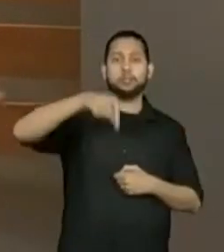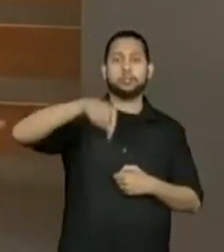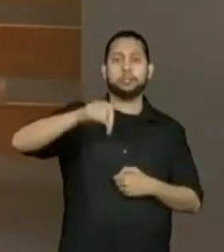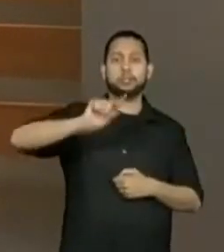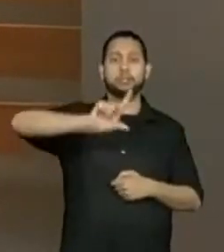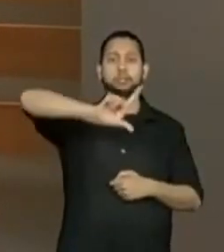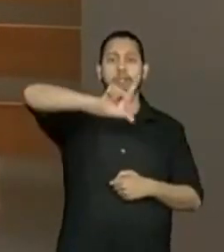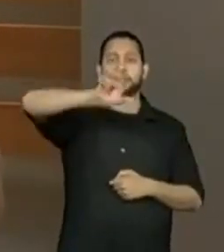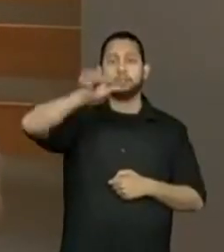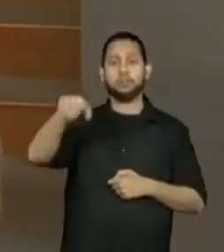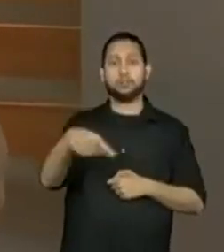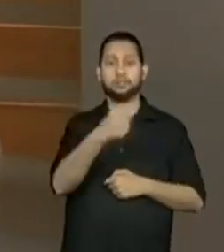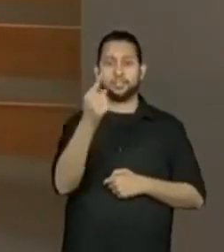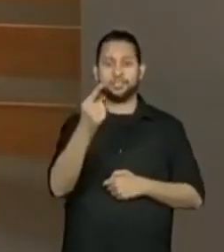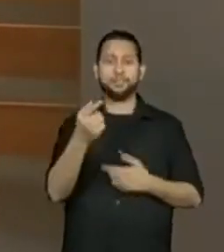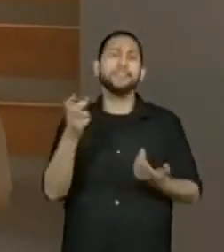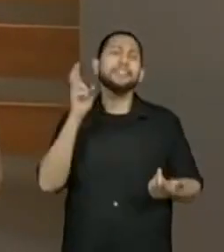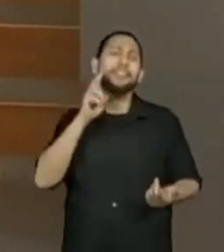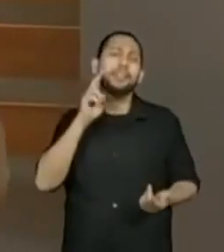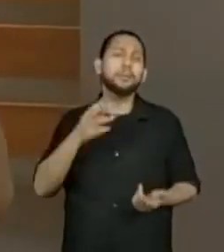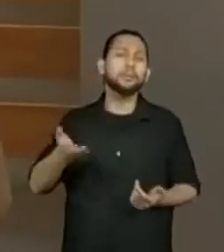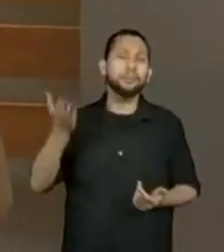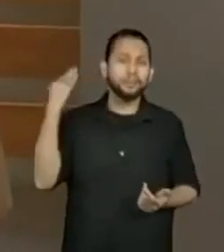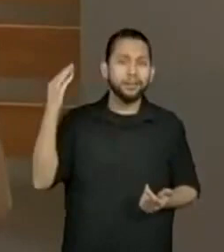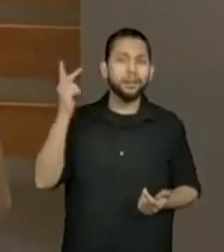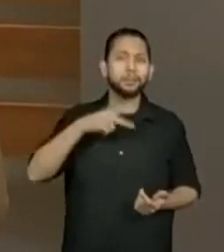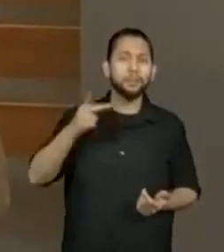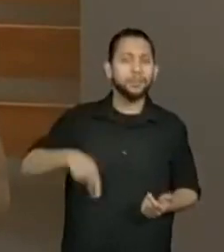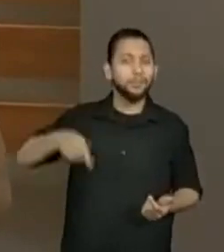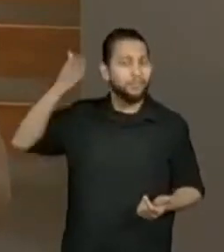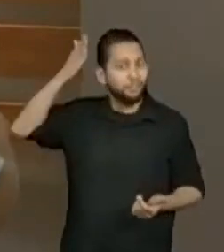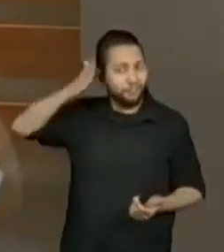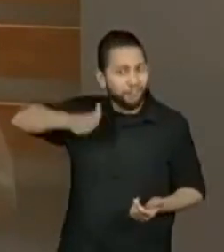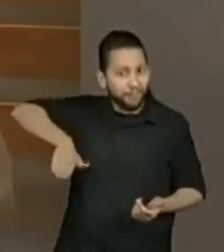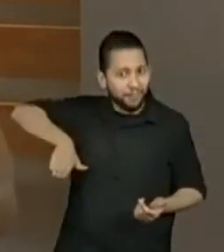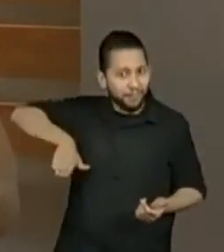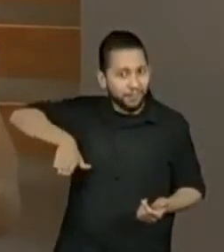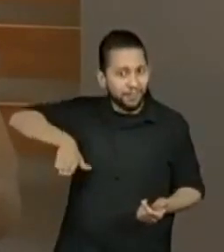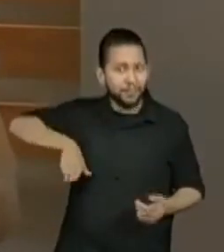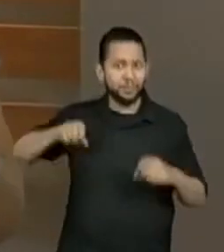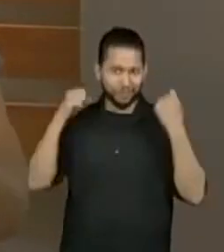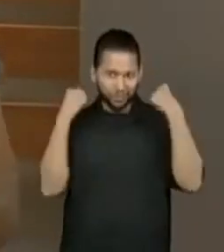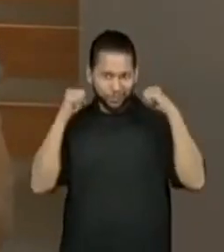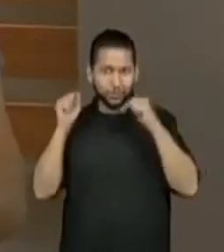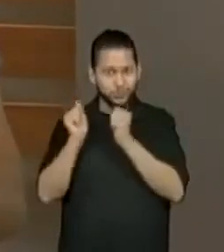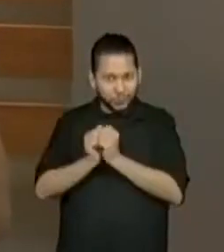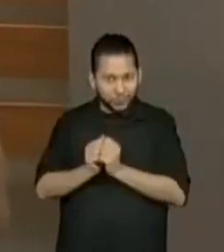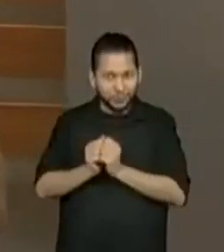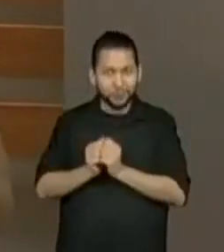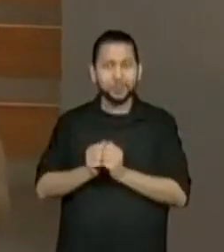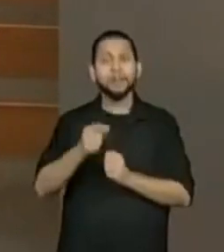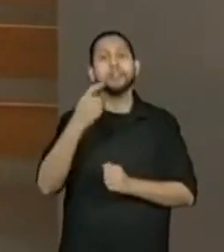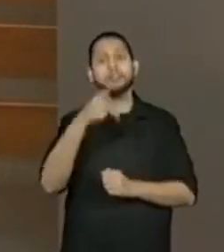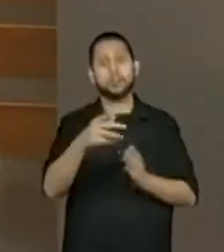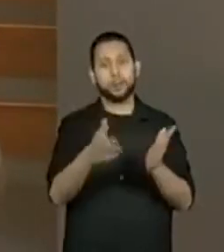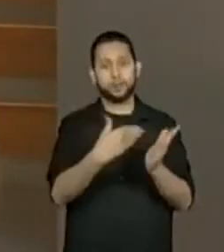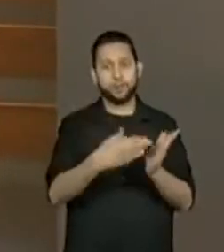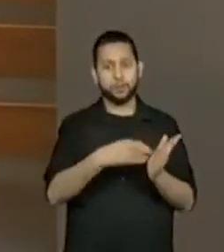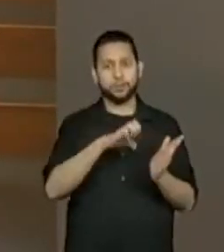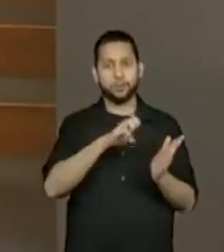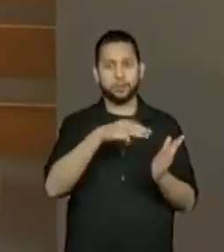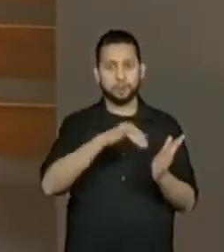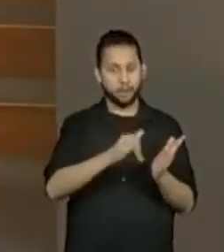que inclusive eu fiz essa aula com a professora Fran, de Educação Física, onde a gente retirou alguns exercícios do EMAI, né,